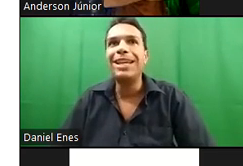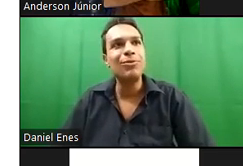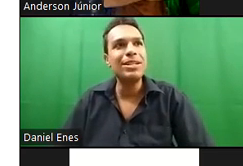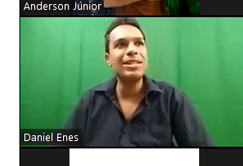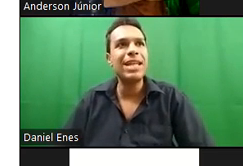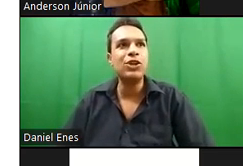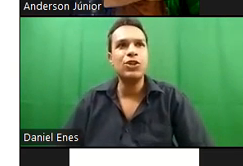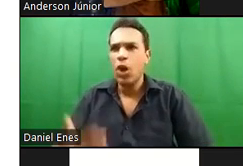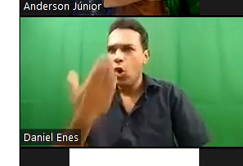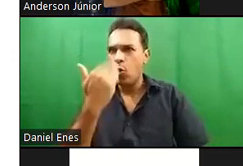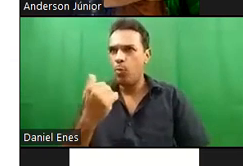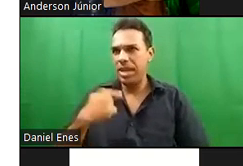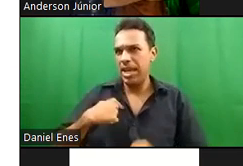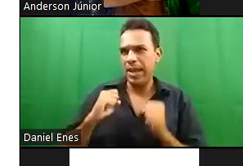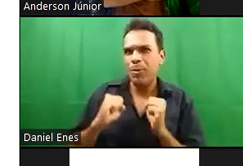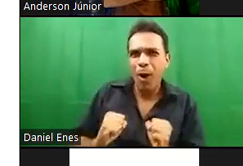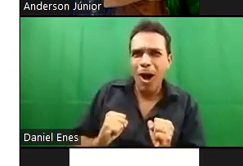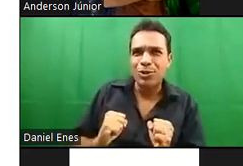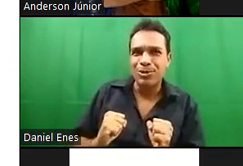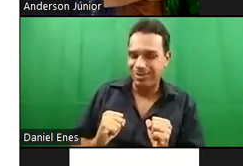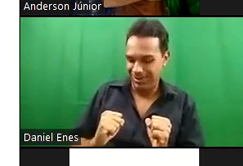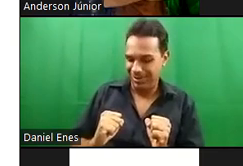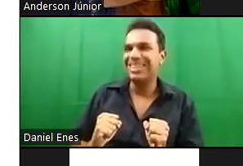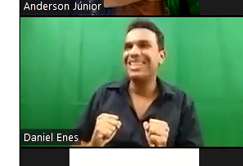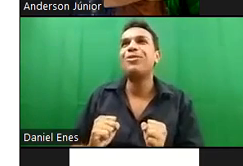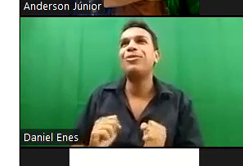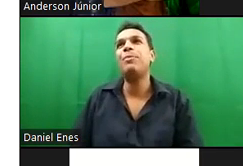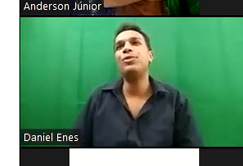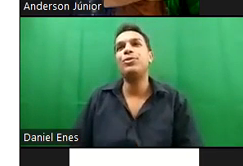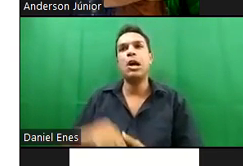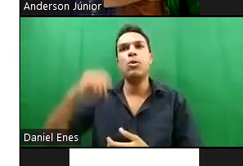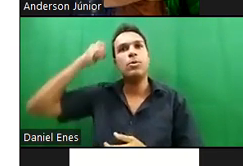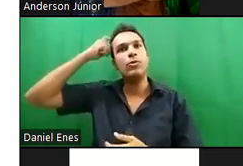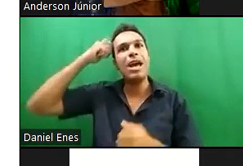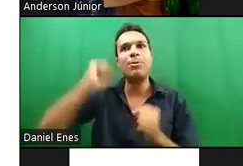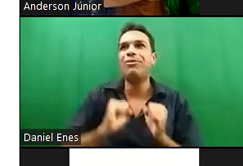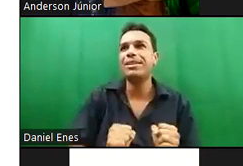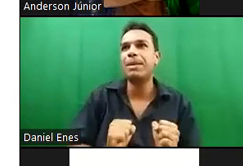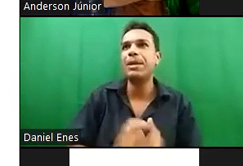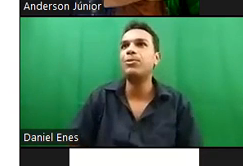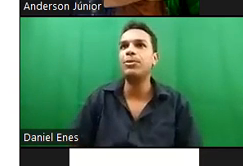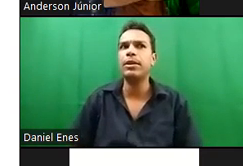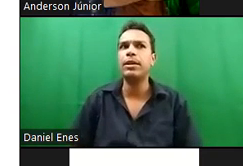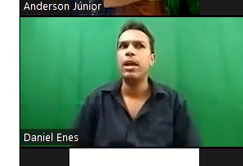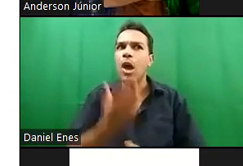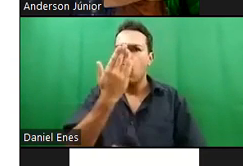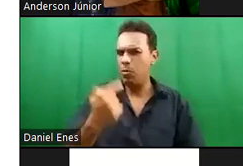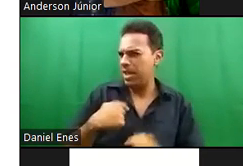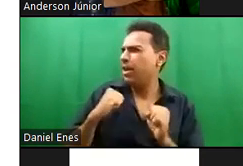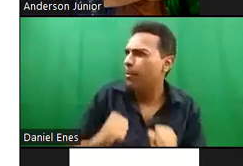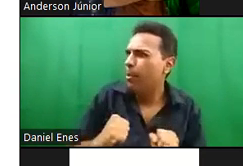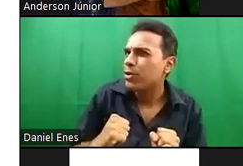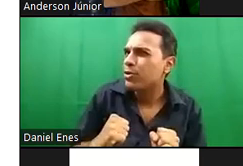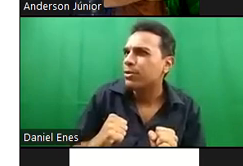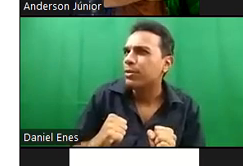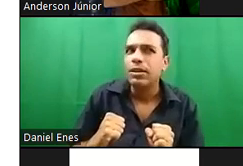Na língua de sinais. Comer, eu posso? Deixei o verbo no final. O verbo está fazendo a pergunta. Comer,